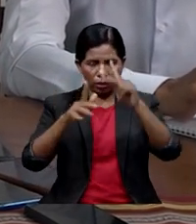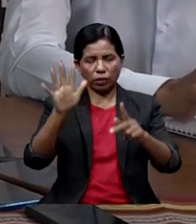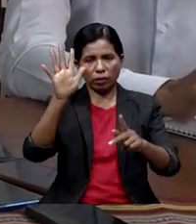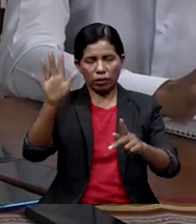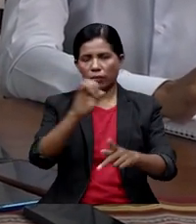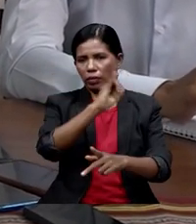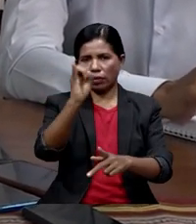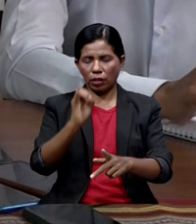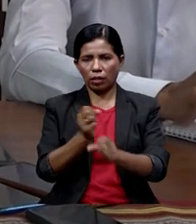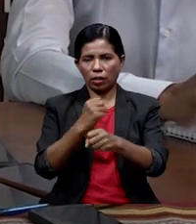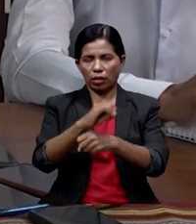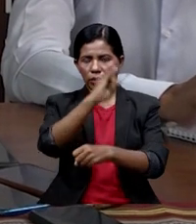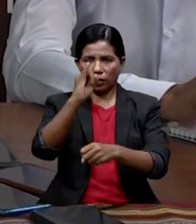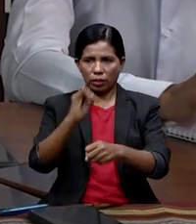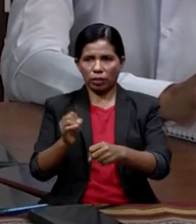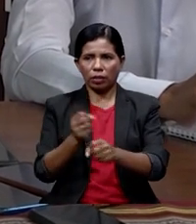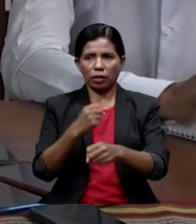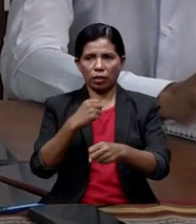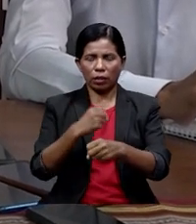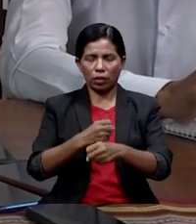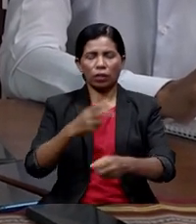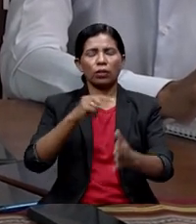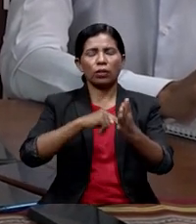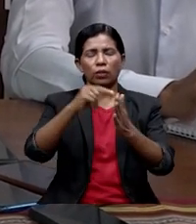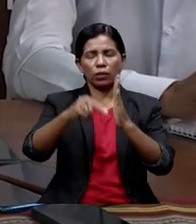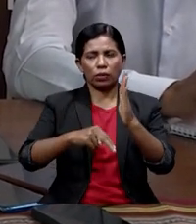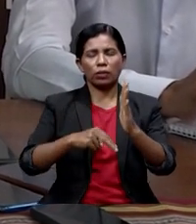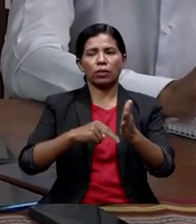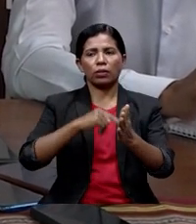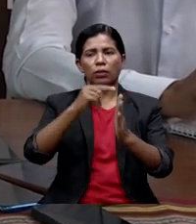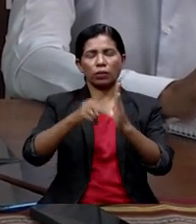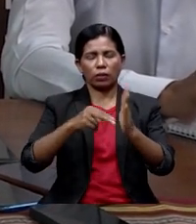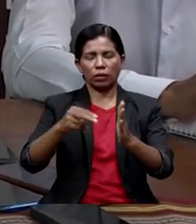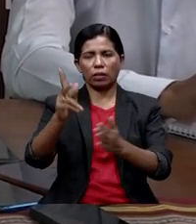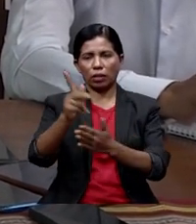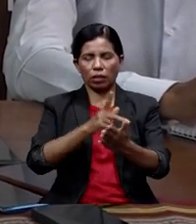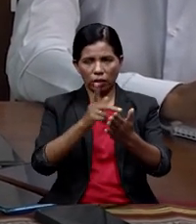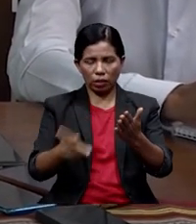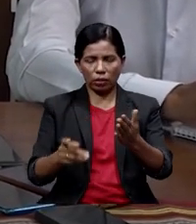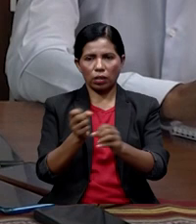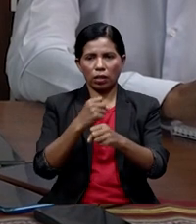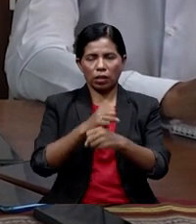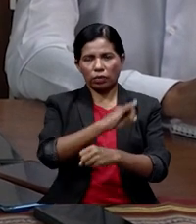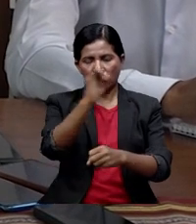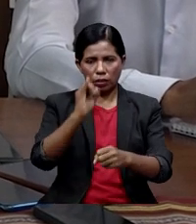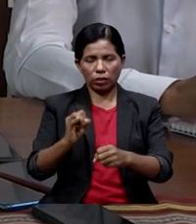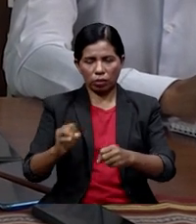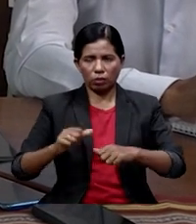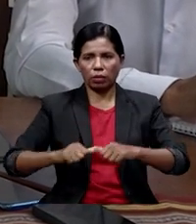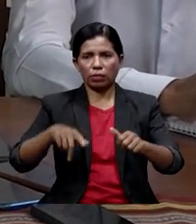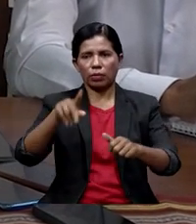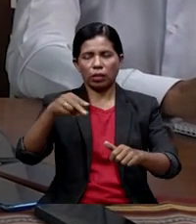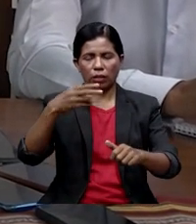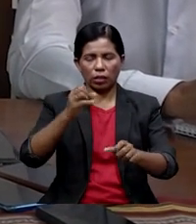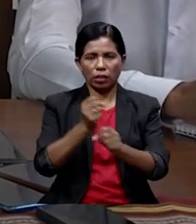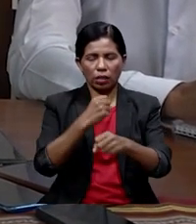investigação no alo notícia de crime cata caso né envolve crime então investigação lá o provedor alo notícia de